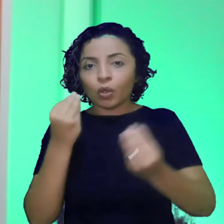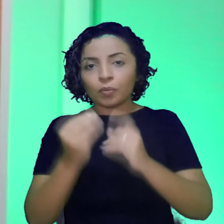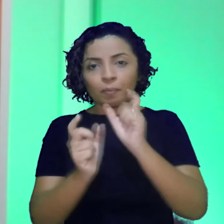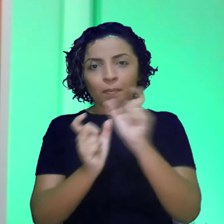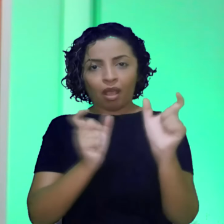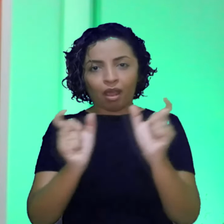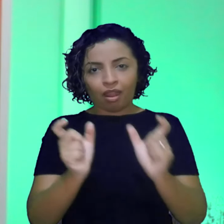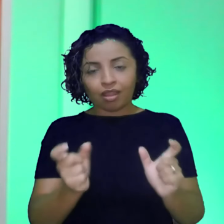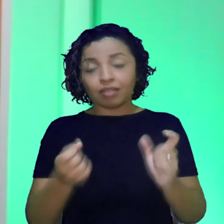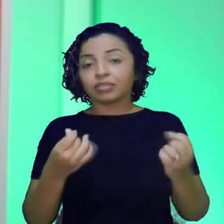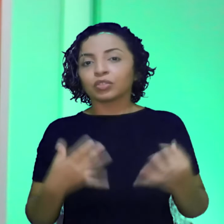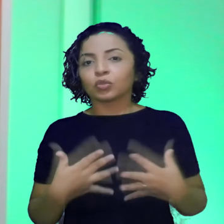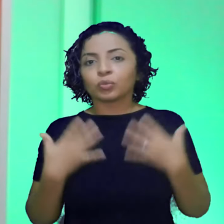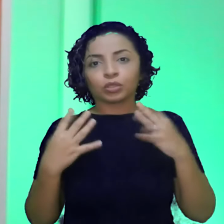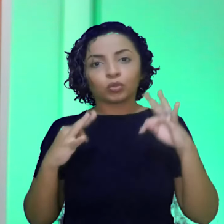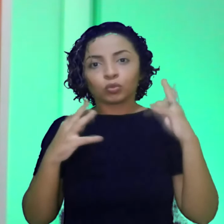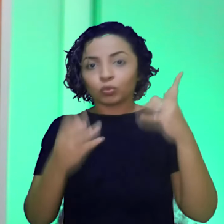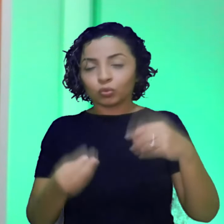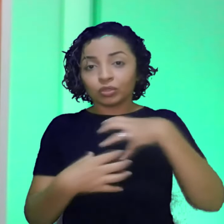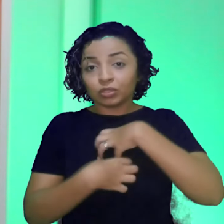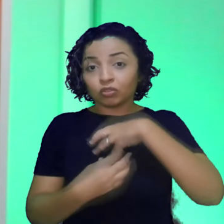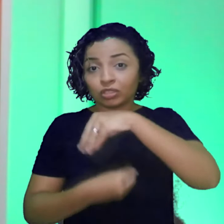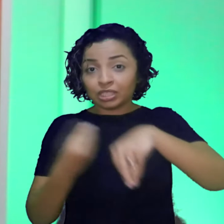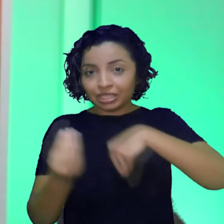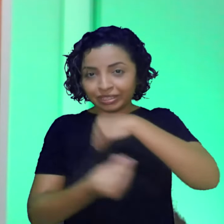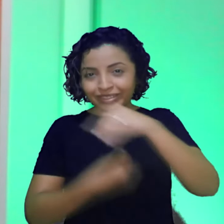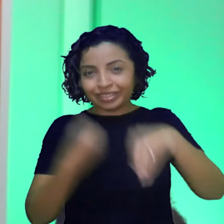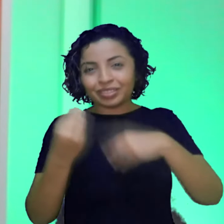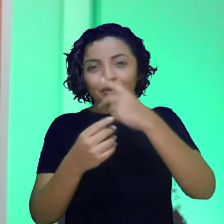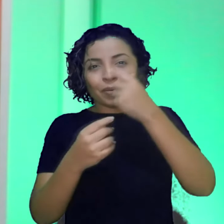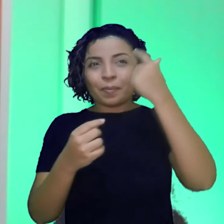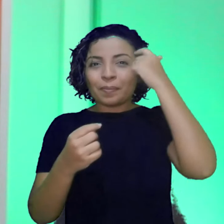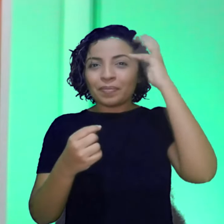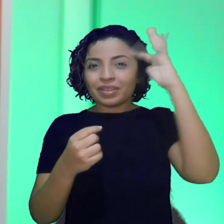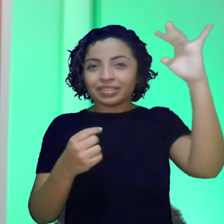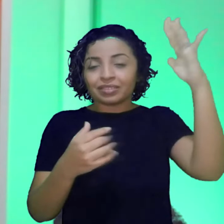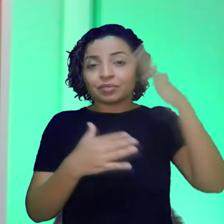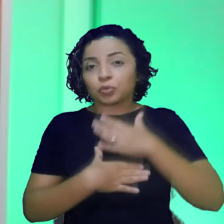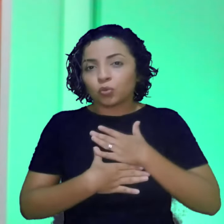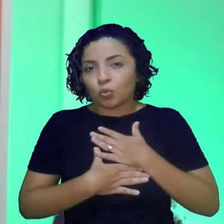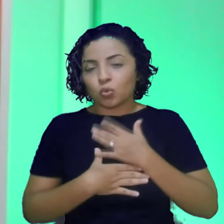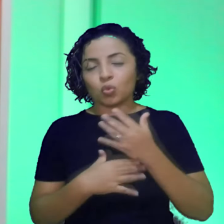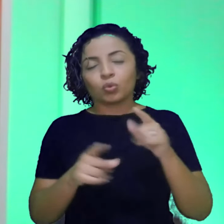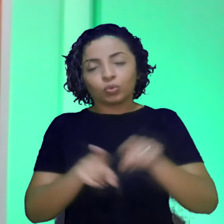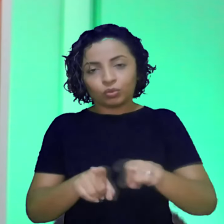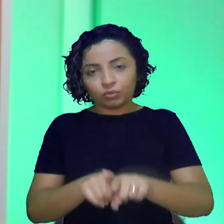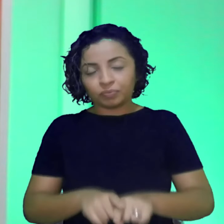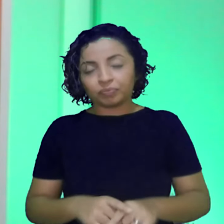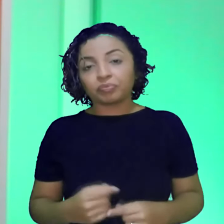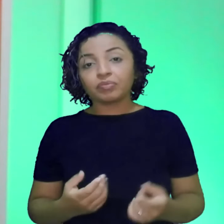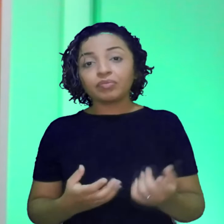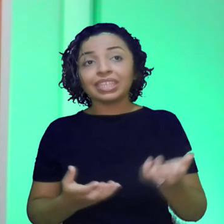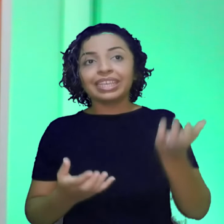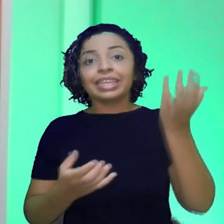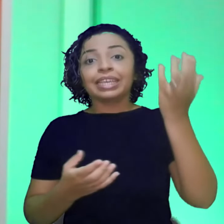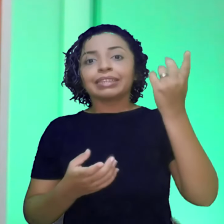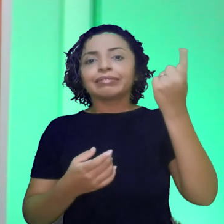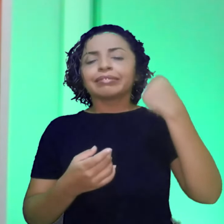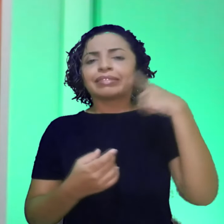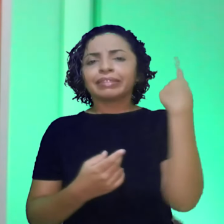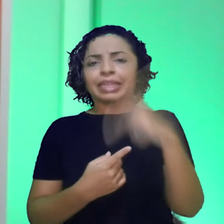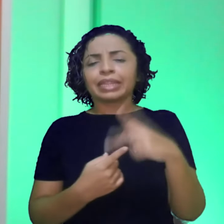palavras eram capazes de surpreender todos os sentidos e embaralhá-las entre os pensamentos e os afetos. Retomam um plano mítico de